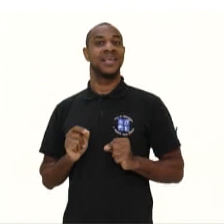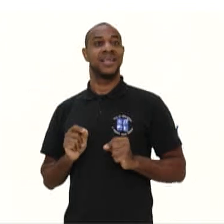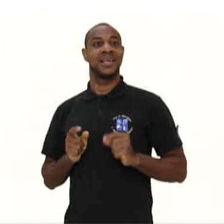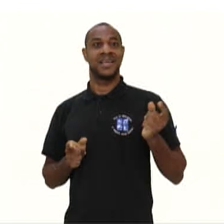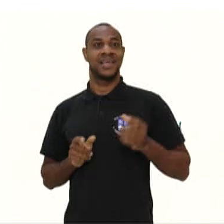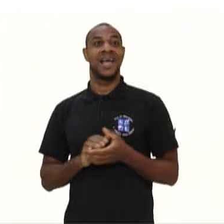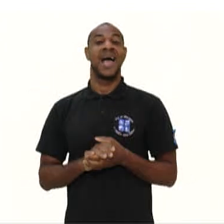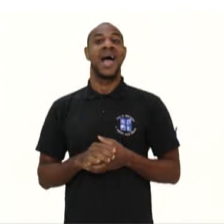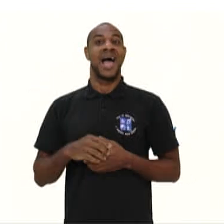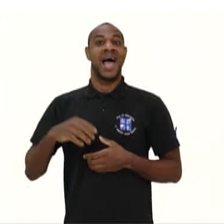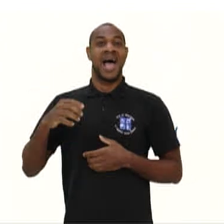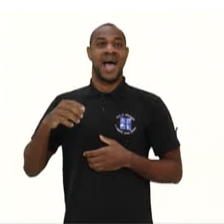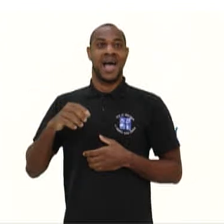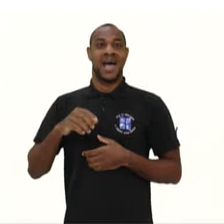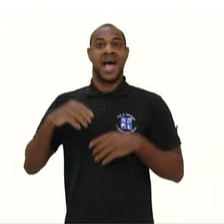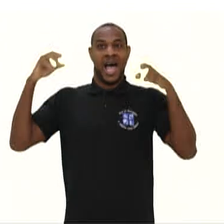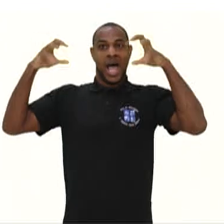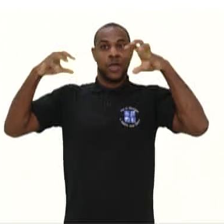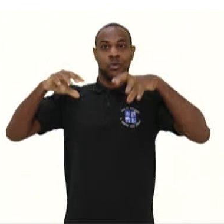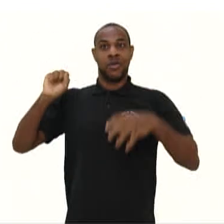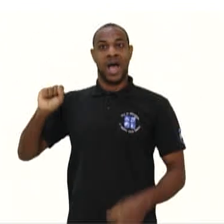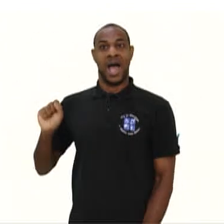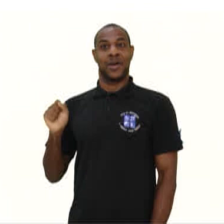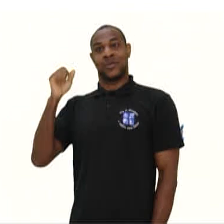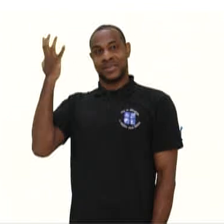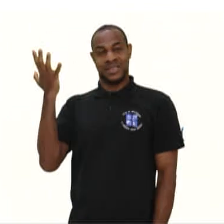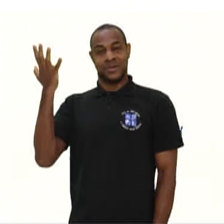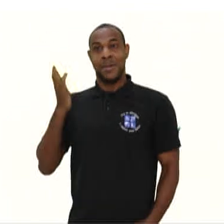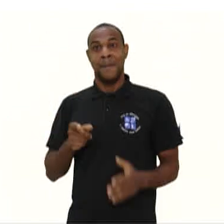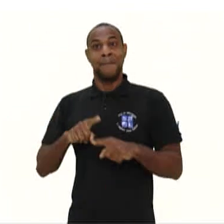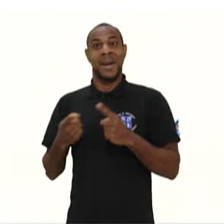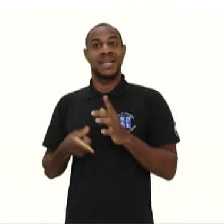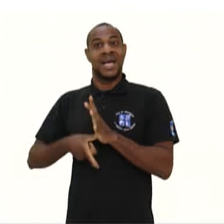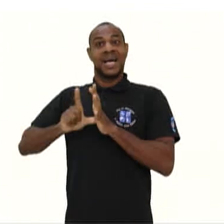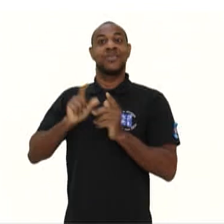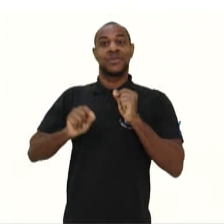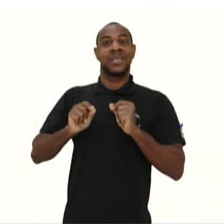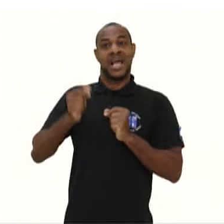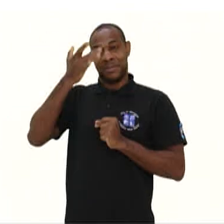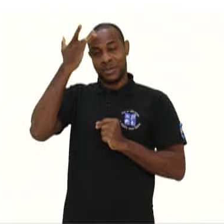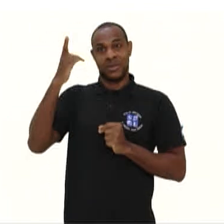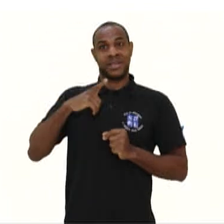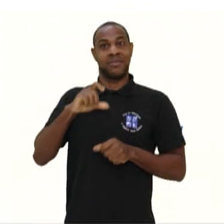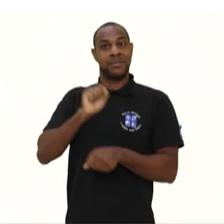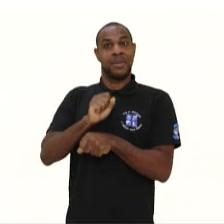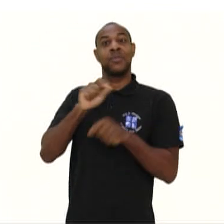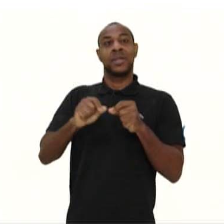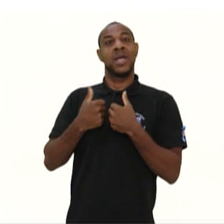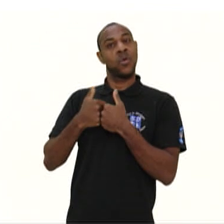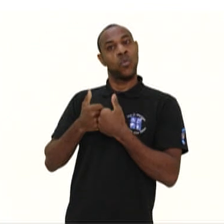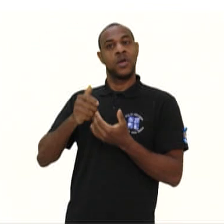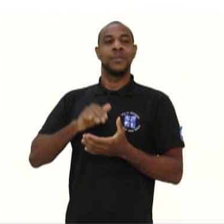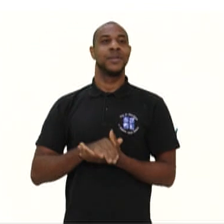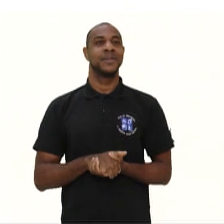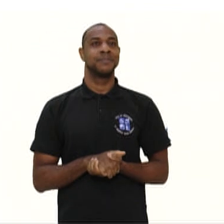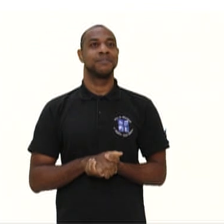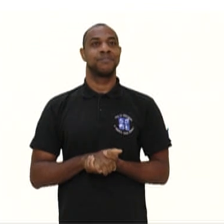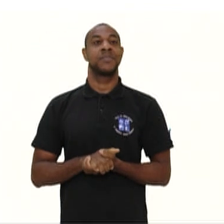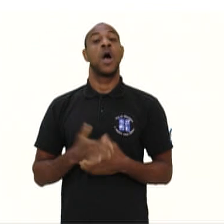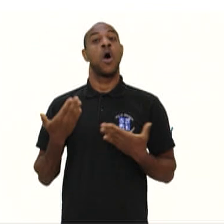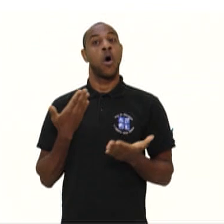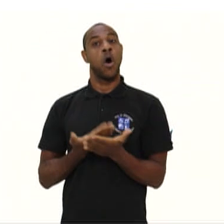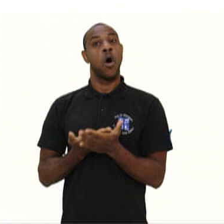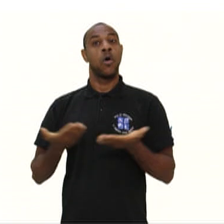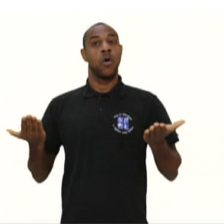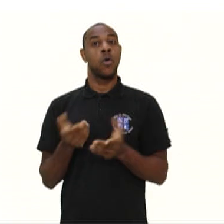chuva aconteceu, mas antes disso as pessoas estavam esperando o ônibus, ok? Na aula de hoje,